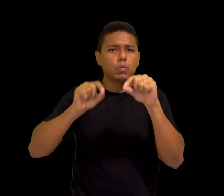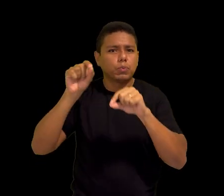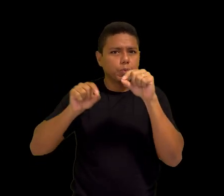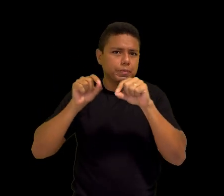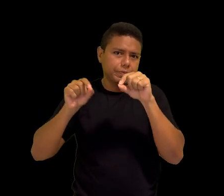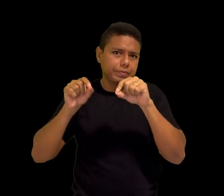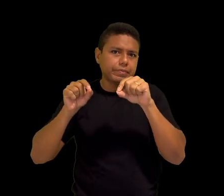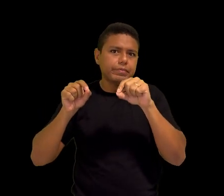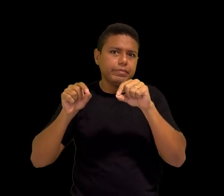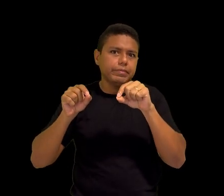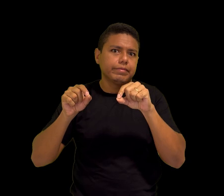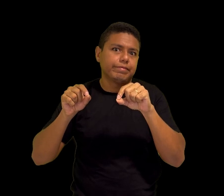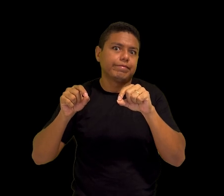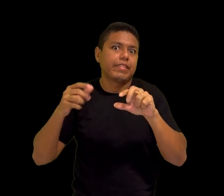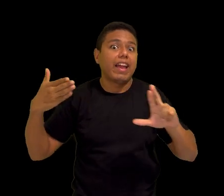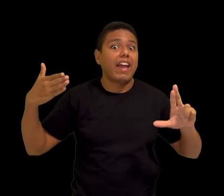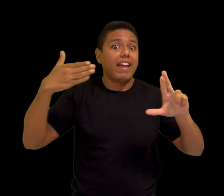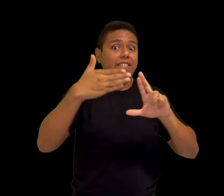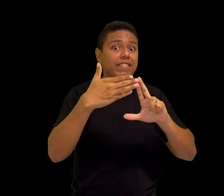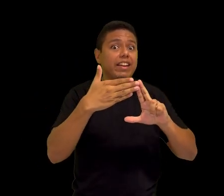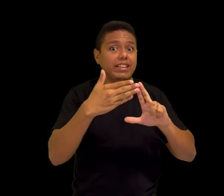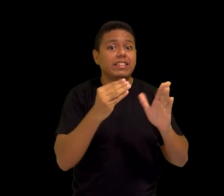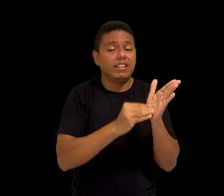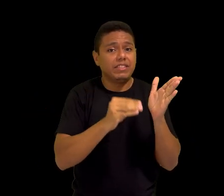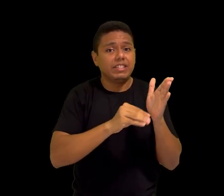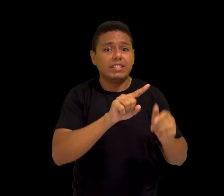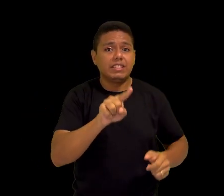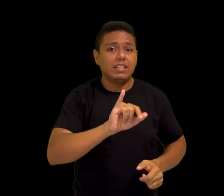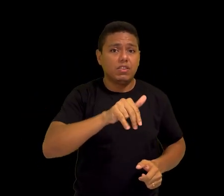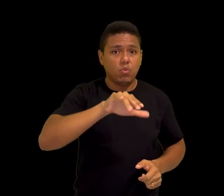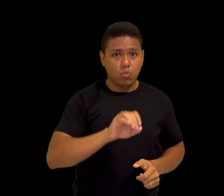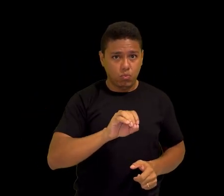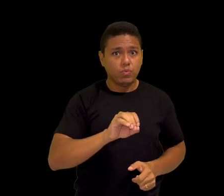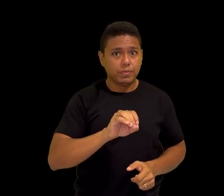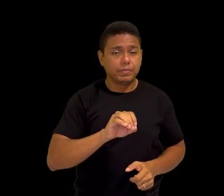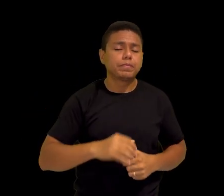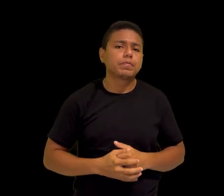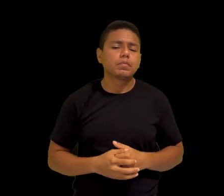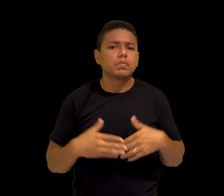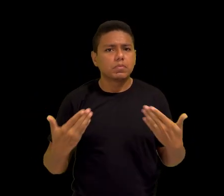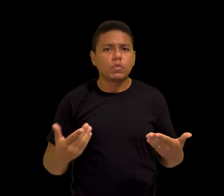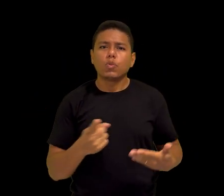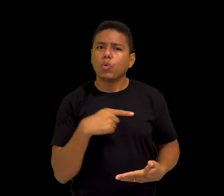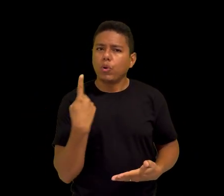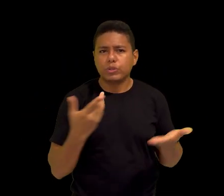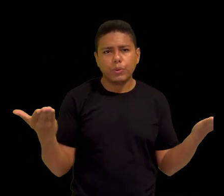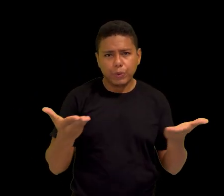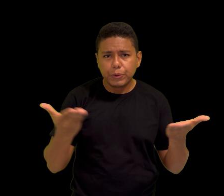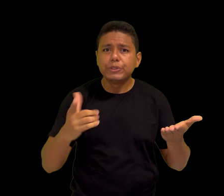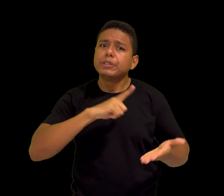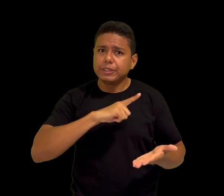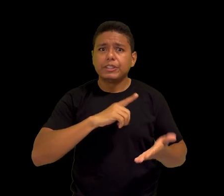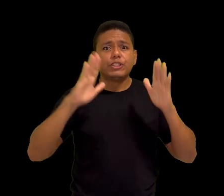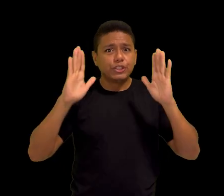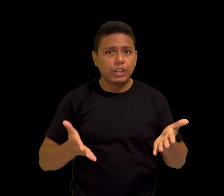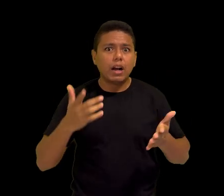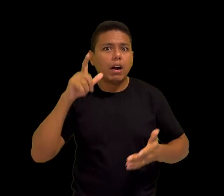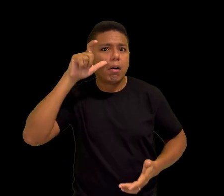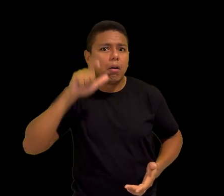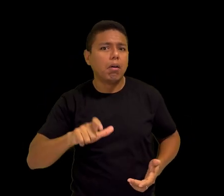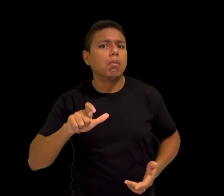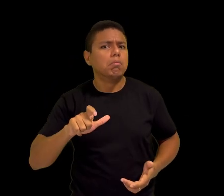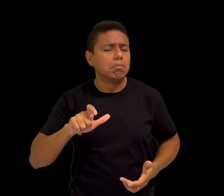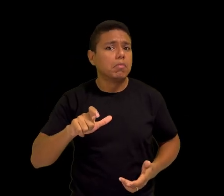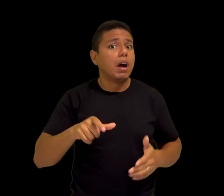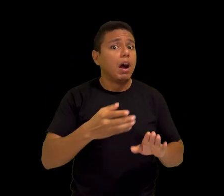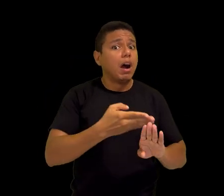a prevalência de deficiência de zinco como relevante de saúde pública. Então, estamos num cenário bastante interessante, né? Muito melhor do que a gente